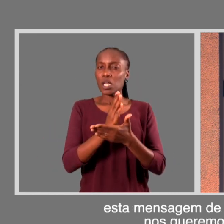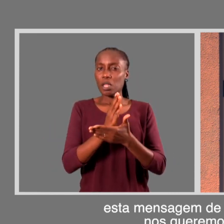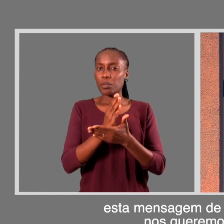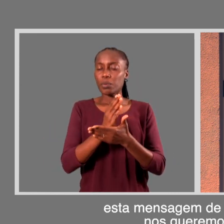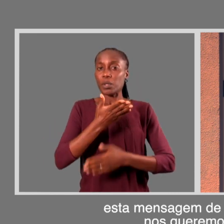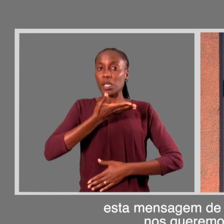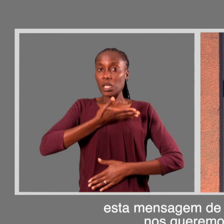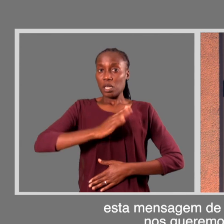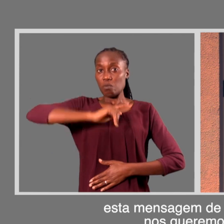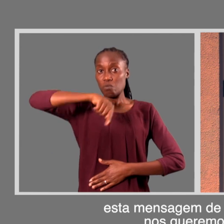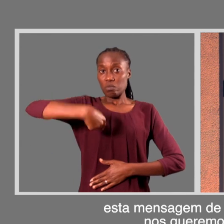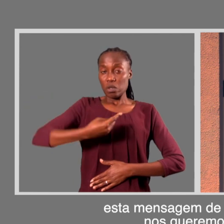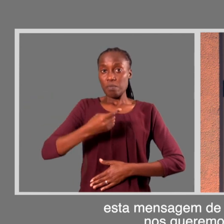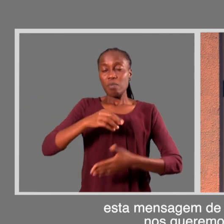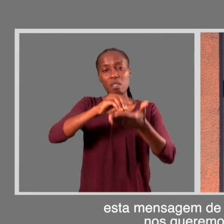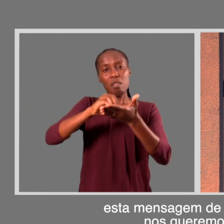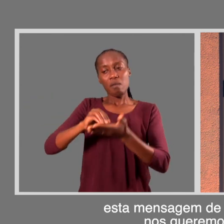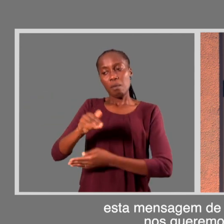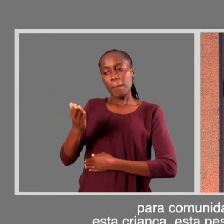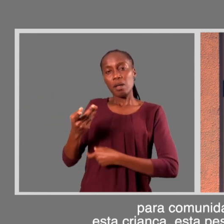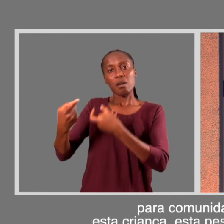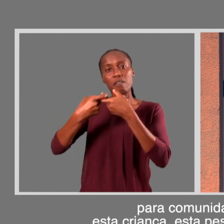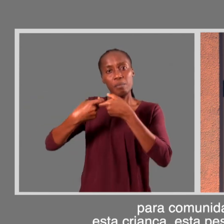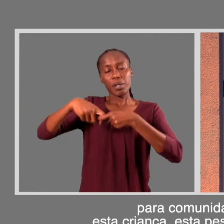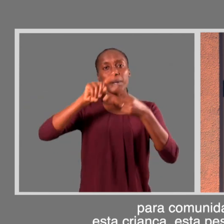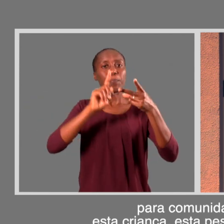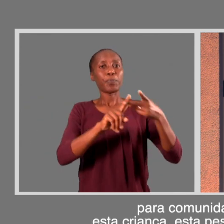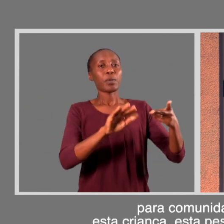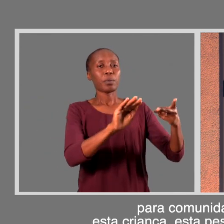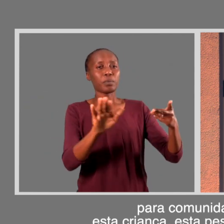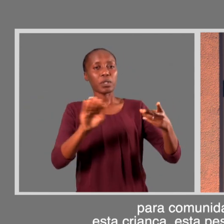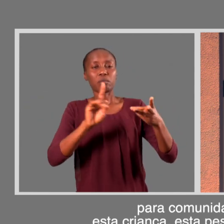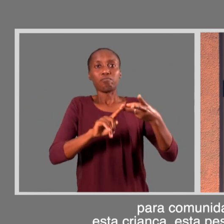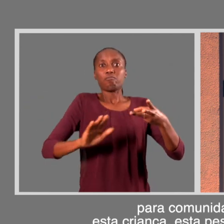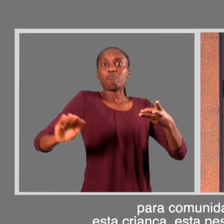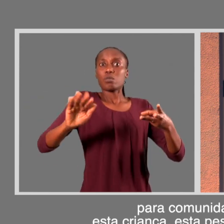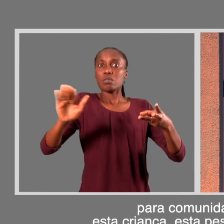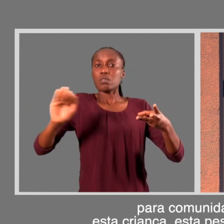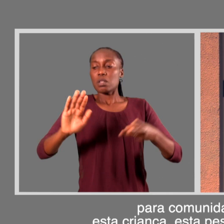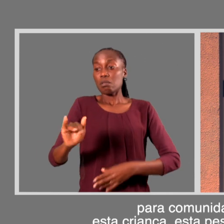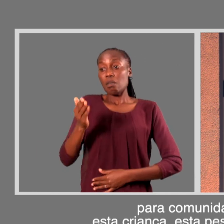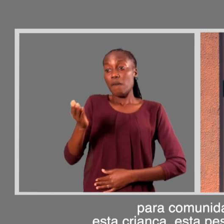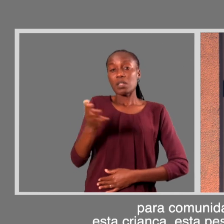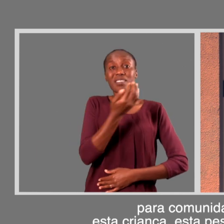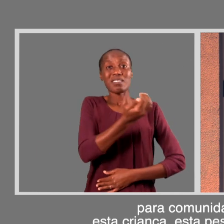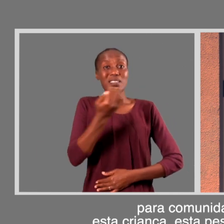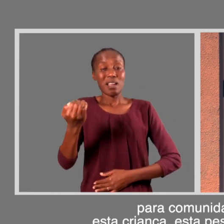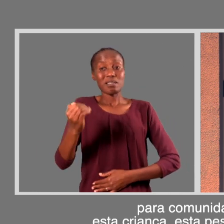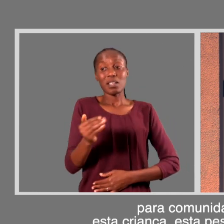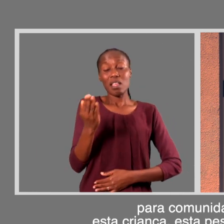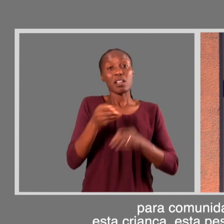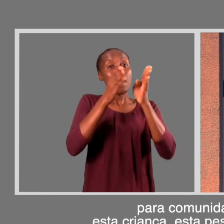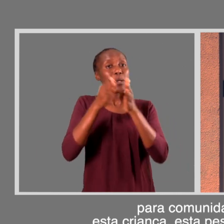que não nos queremos levar para a família, para a comunidade, para a sociedade. Que esta criança,